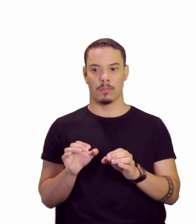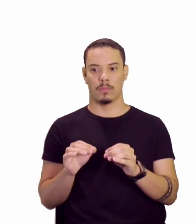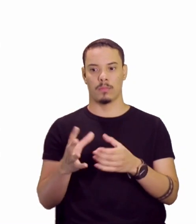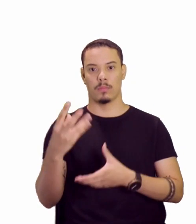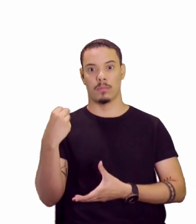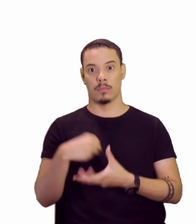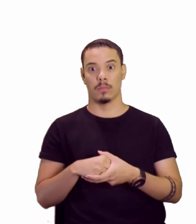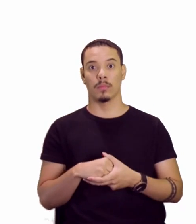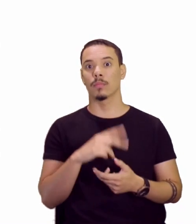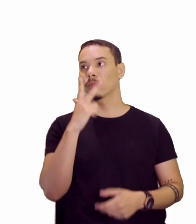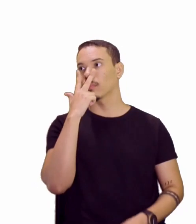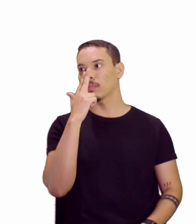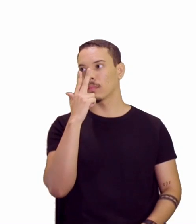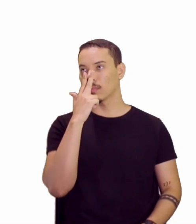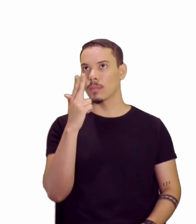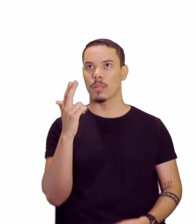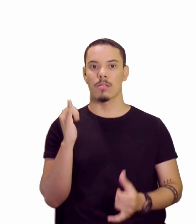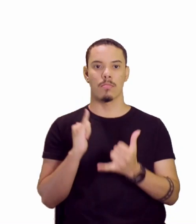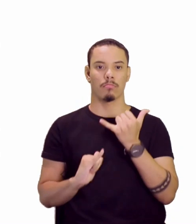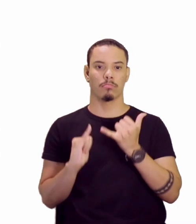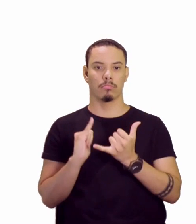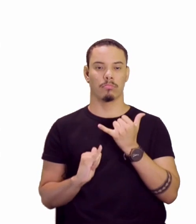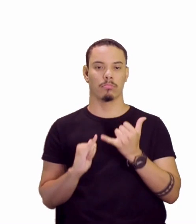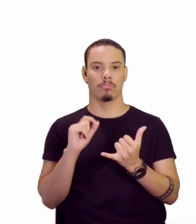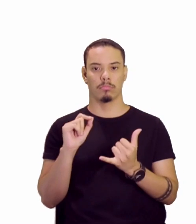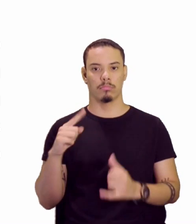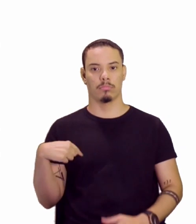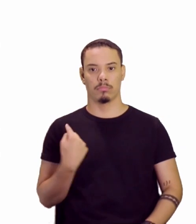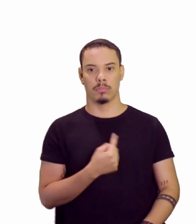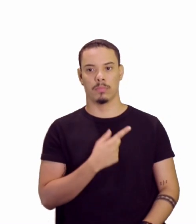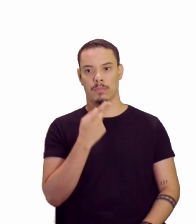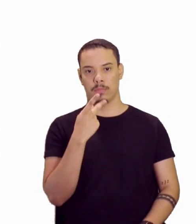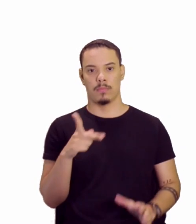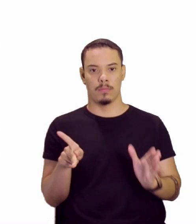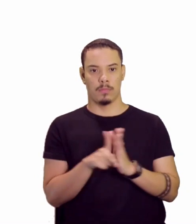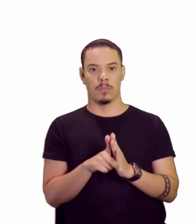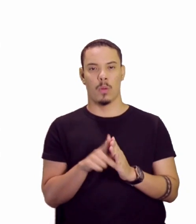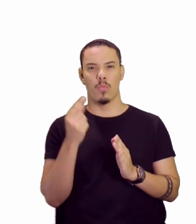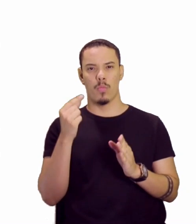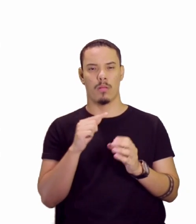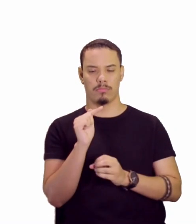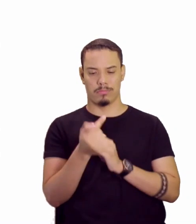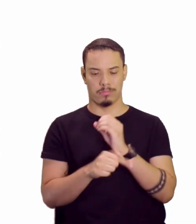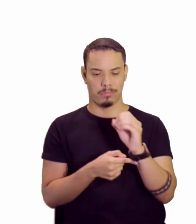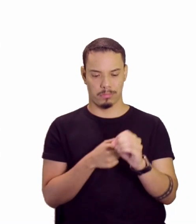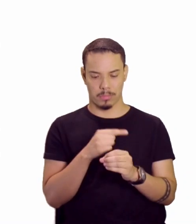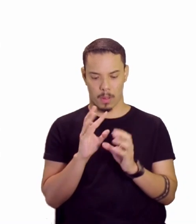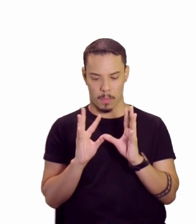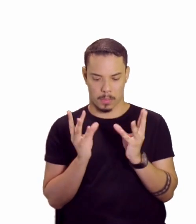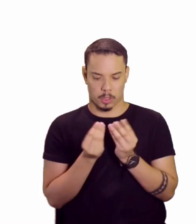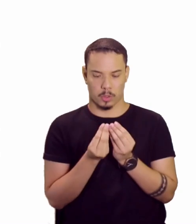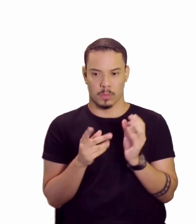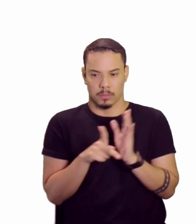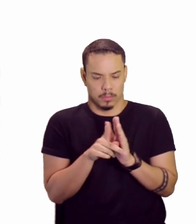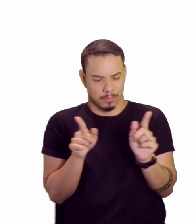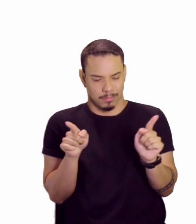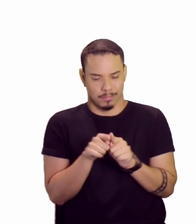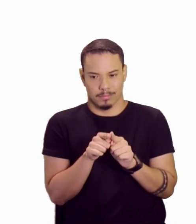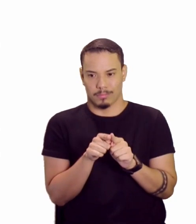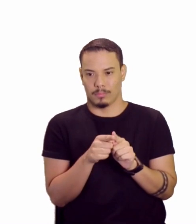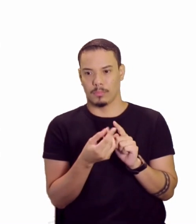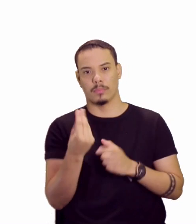é similar ou parecido Justamente. quando a gente considera o deslocamento de uma partícula que está se comportando dentro do